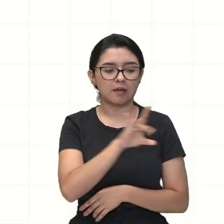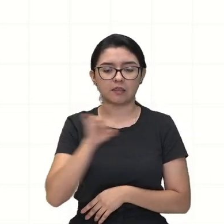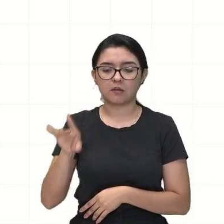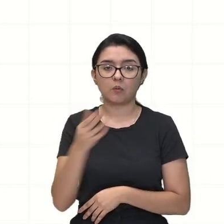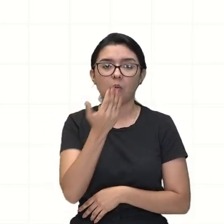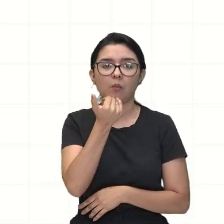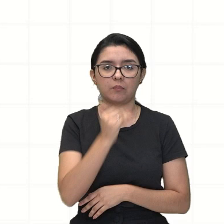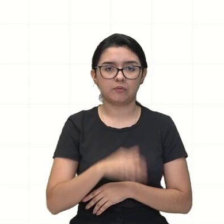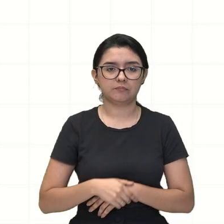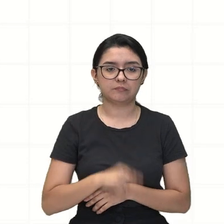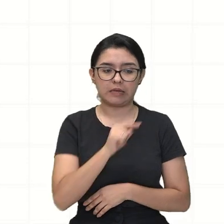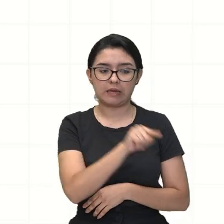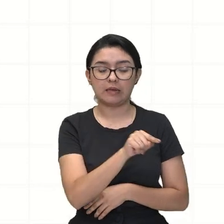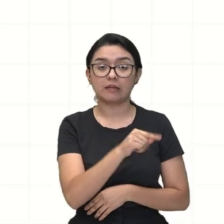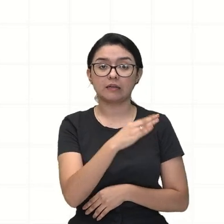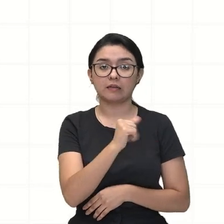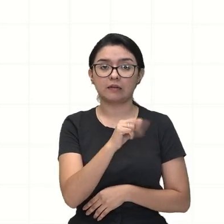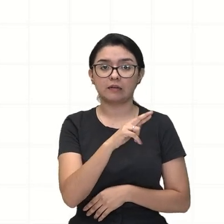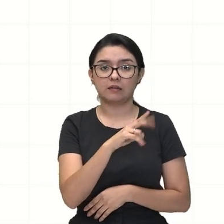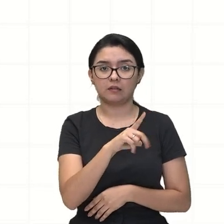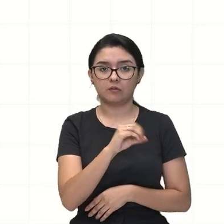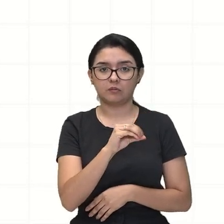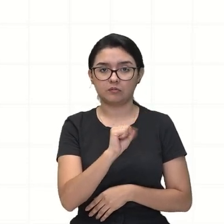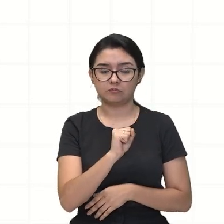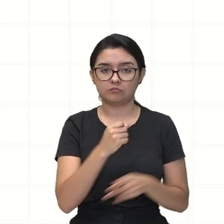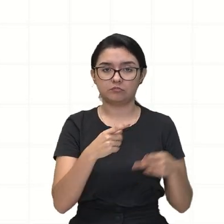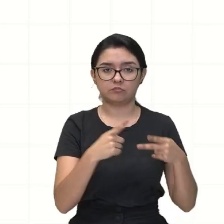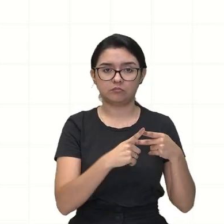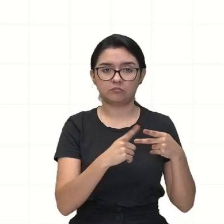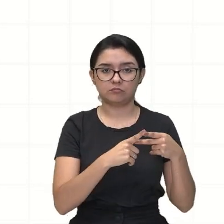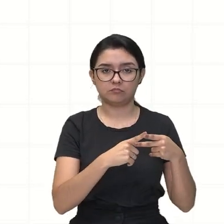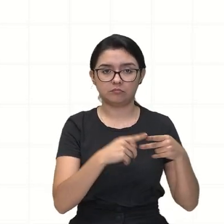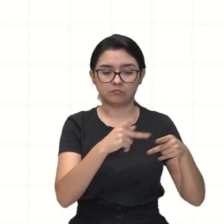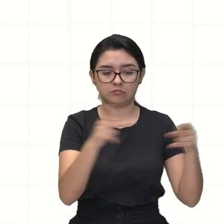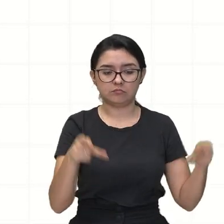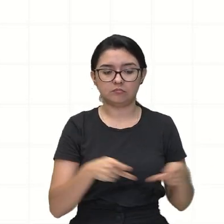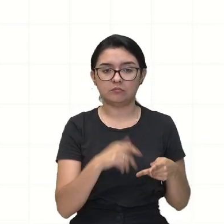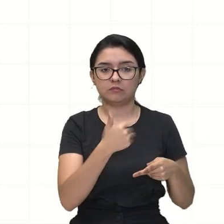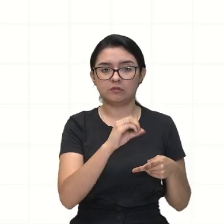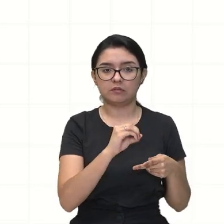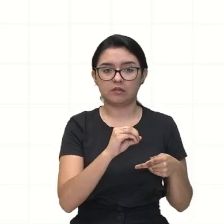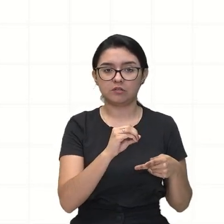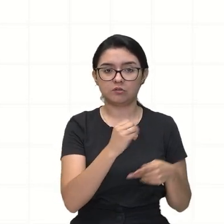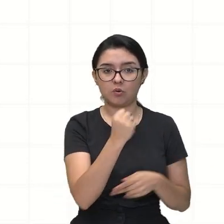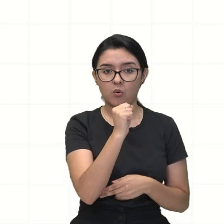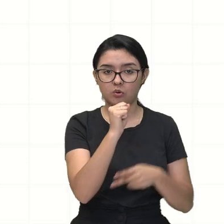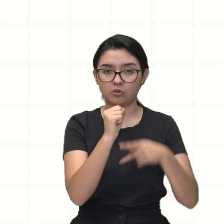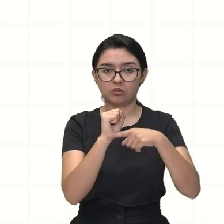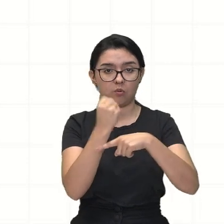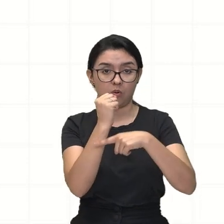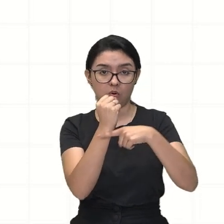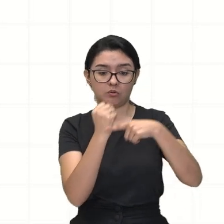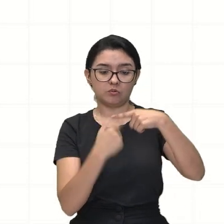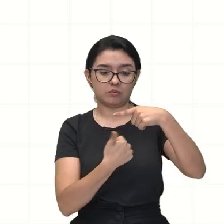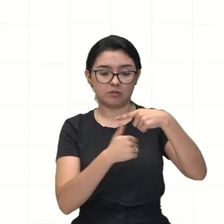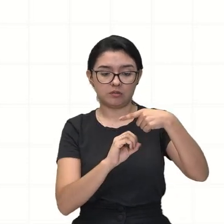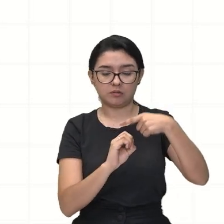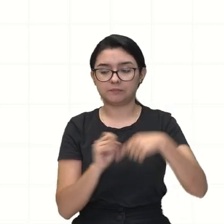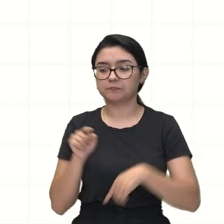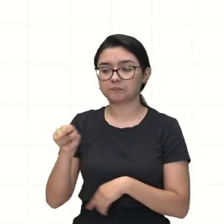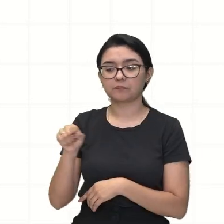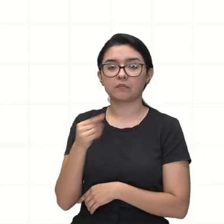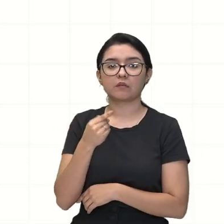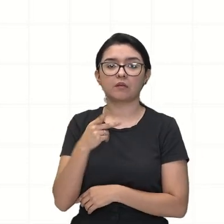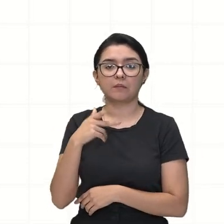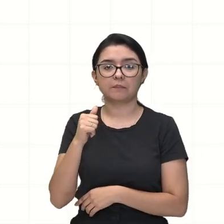Carlos dividida em 10. Das 10 ele comeu 8 fatias, então são 8 décimos. Paulo teve sua pizza